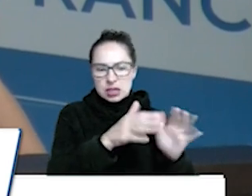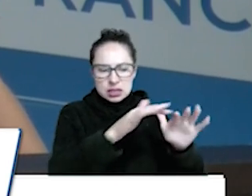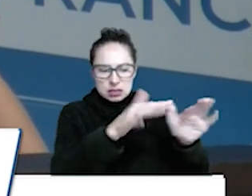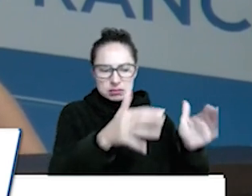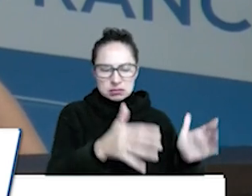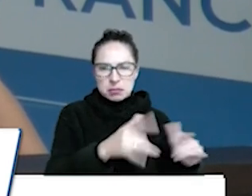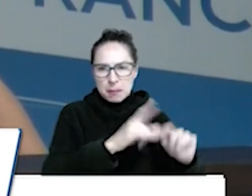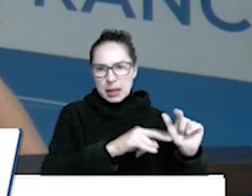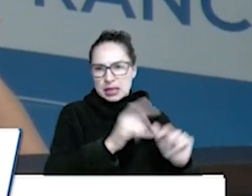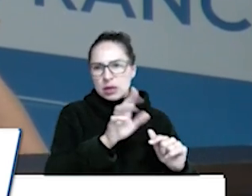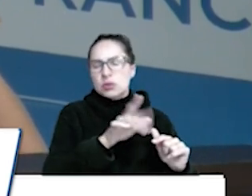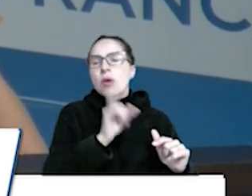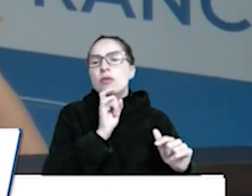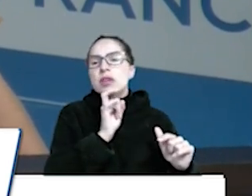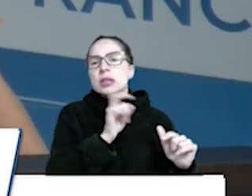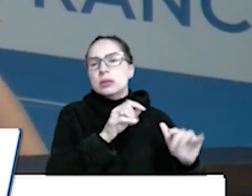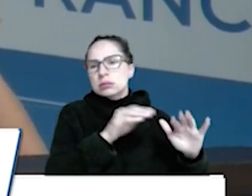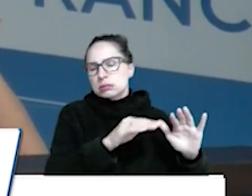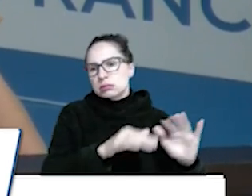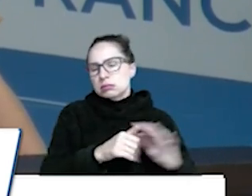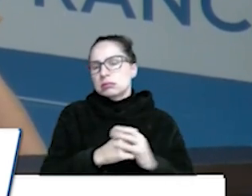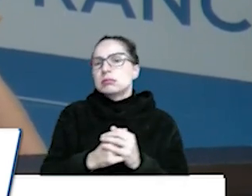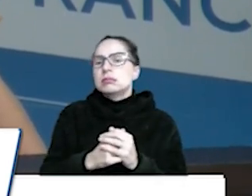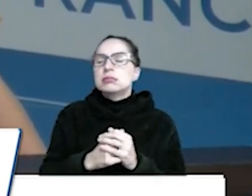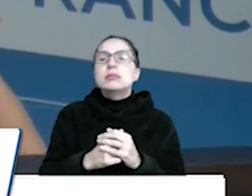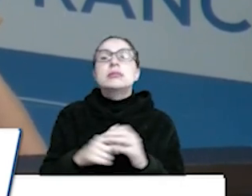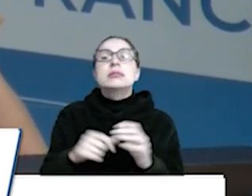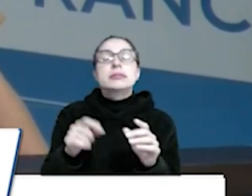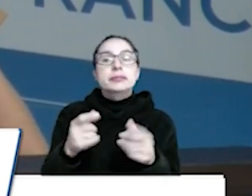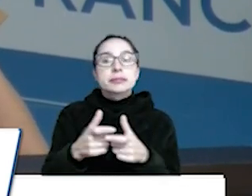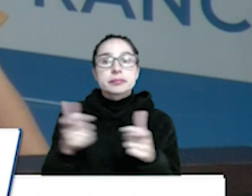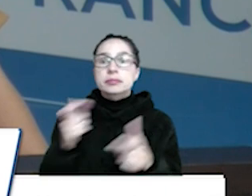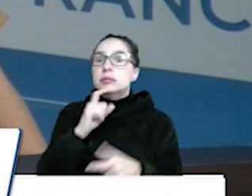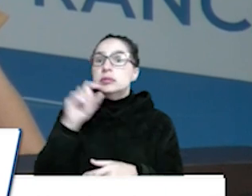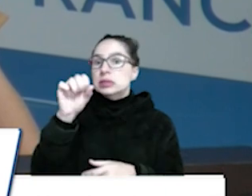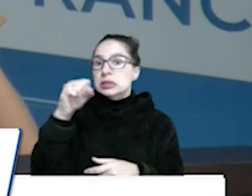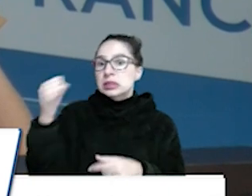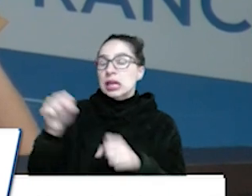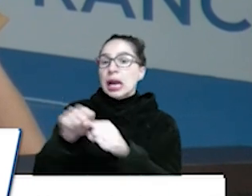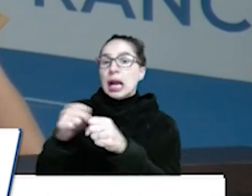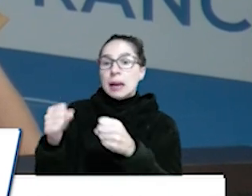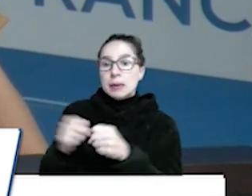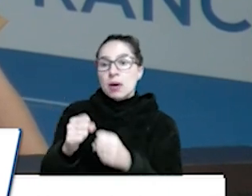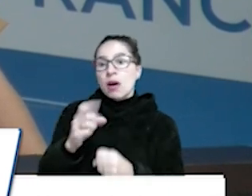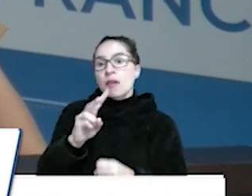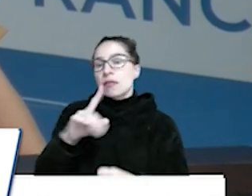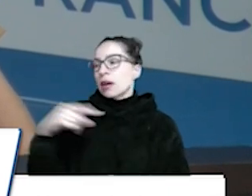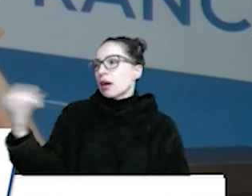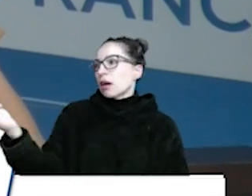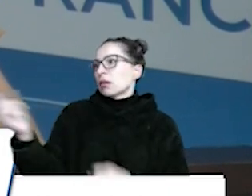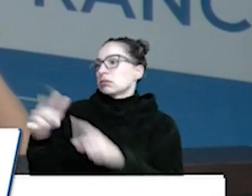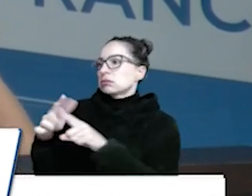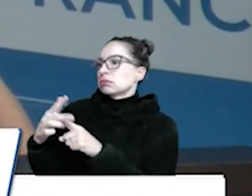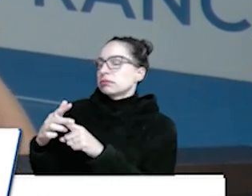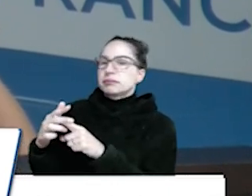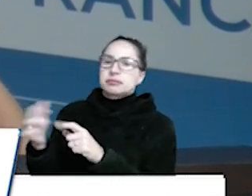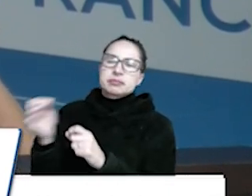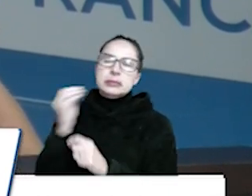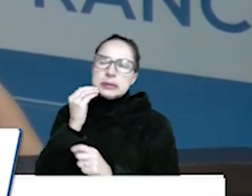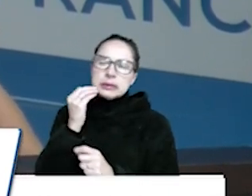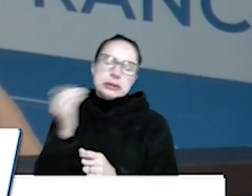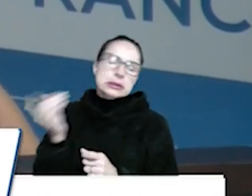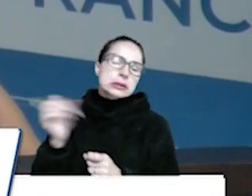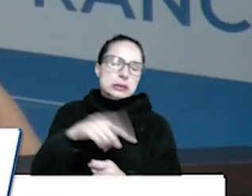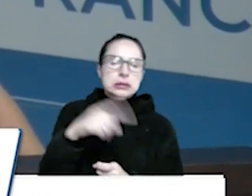os equipamentos mais adequados. E muitas dessas geladeiras quebradas, que vão e voltam, vão, conserta, passa um tempo, quebra de novo, porque